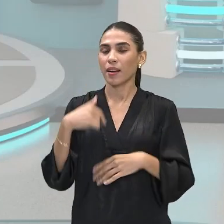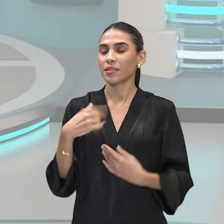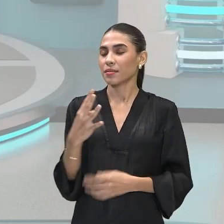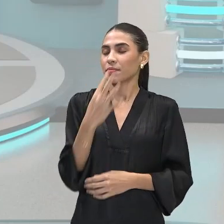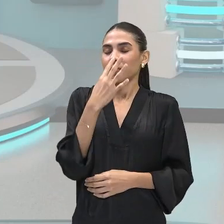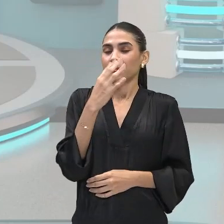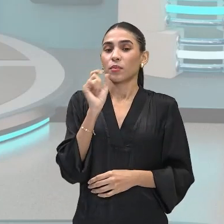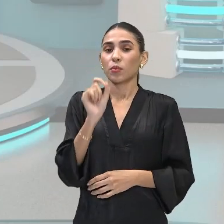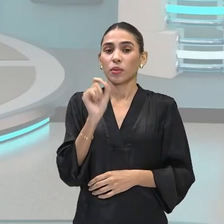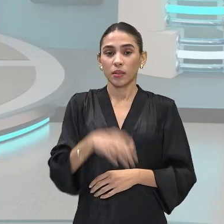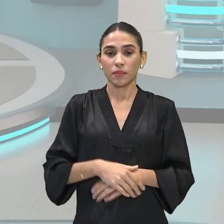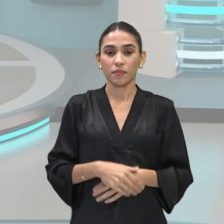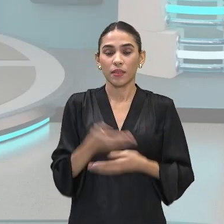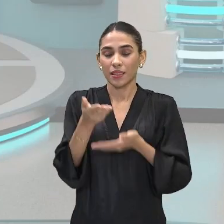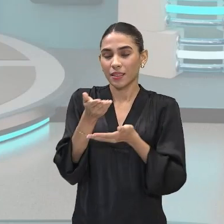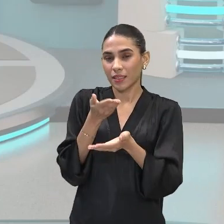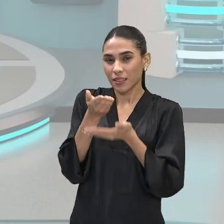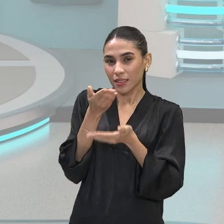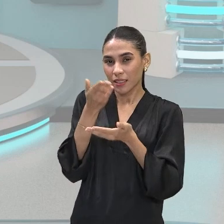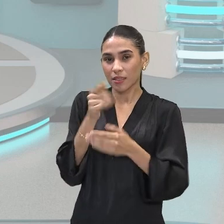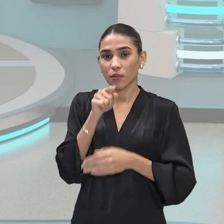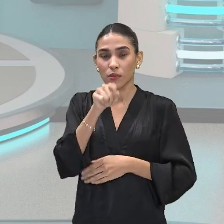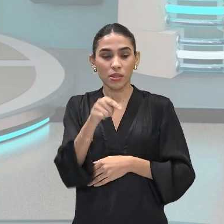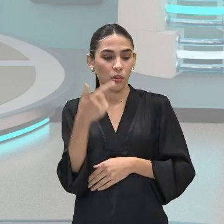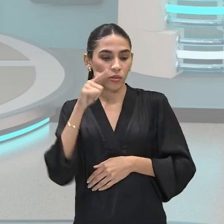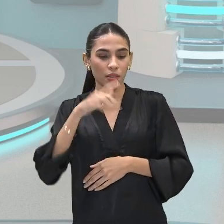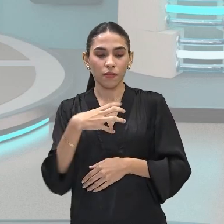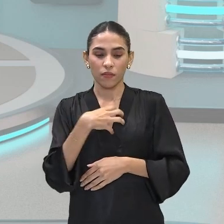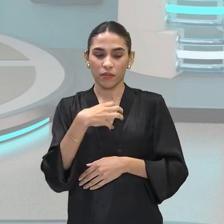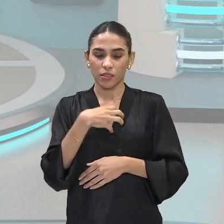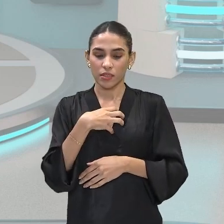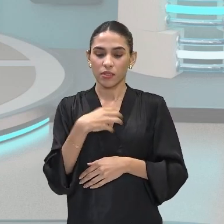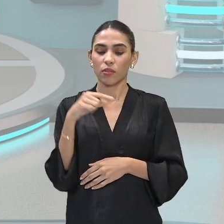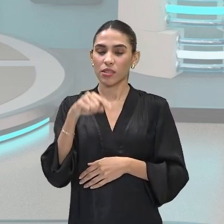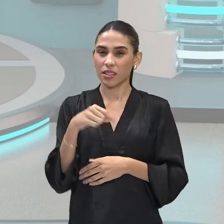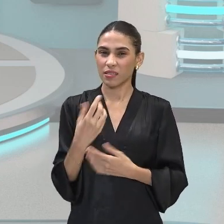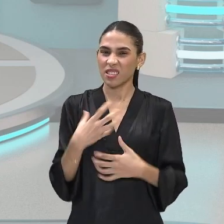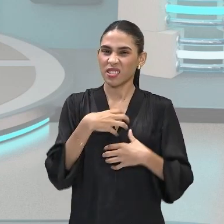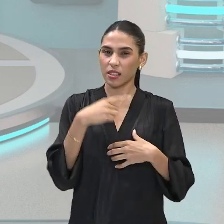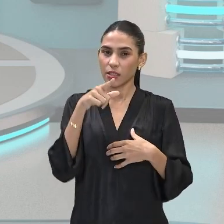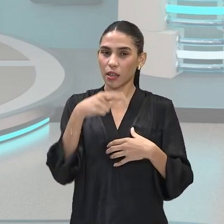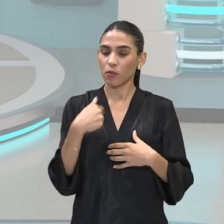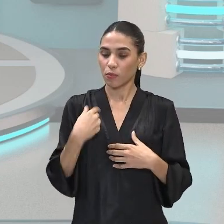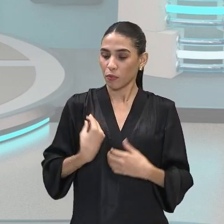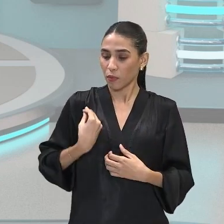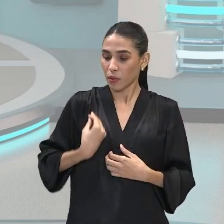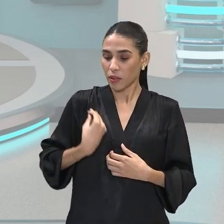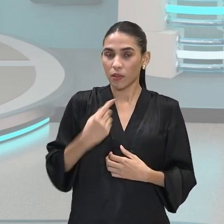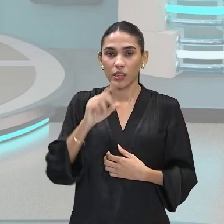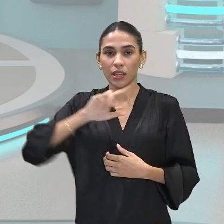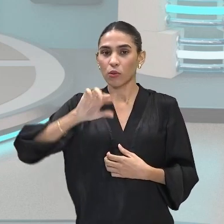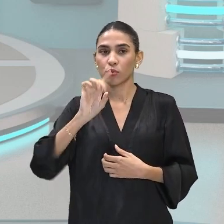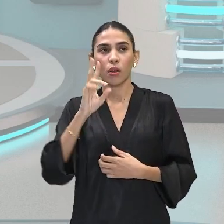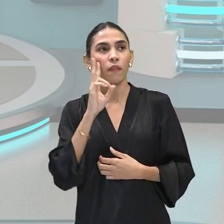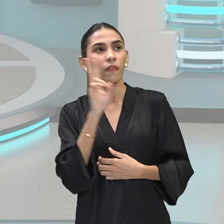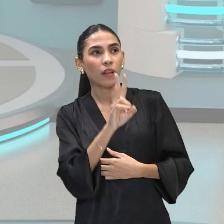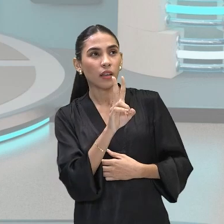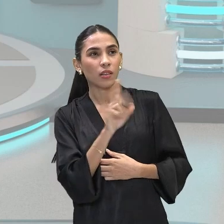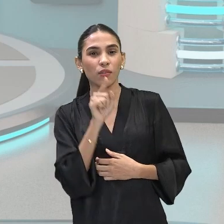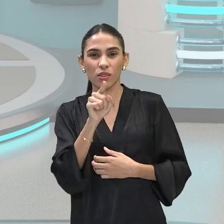arte contemporânea, é essa interação, de você se sentir parte integrante daquela obra de arte. Você não está só observando, você